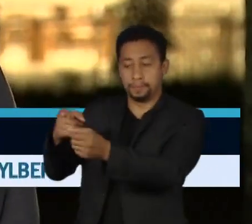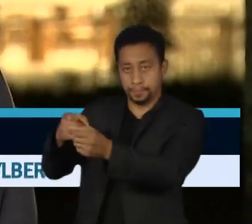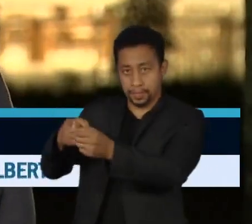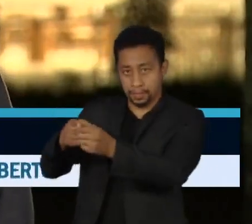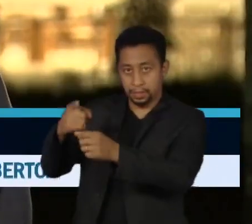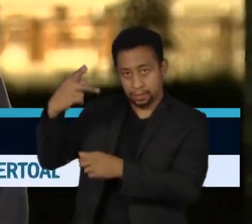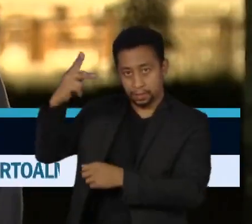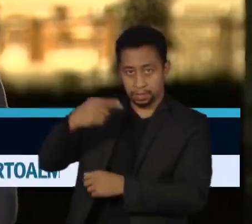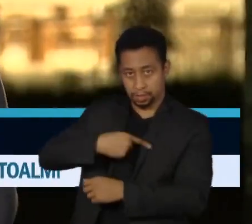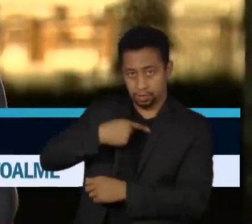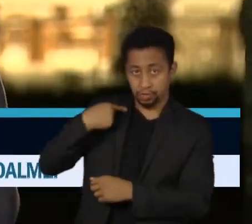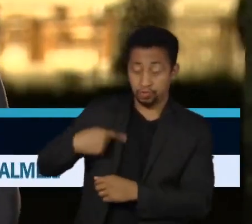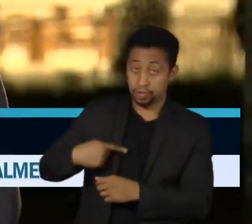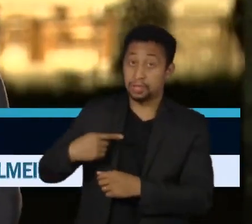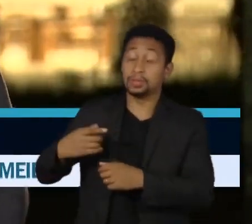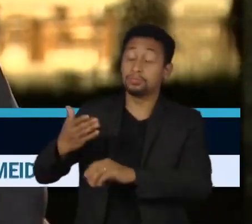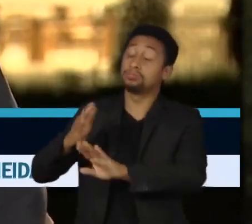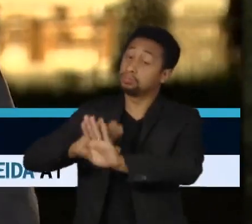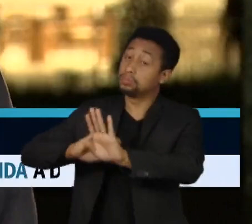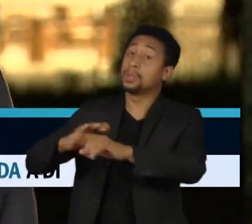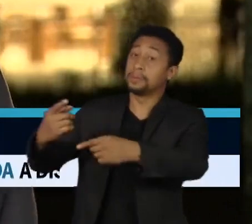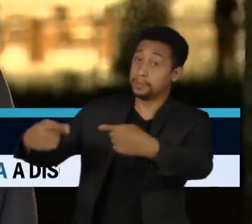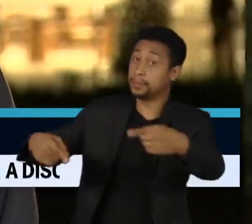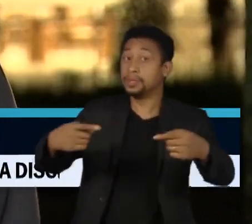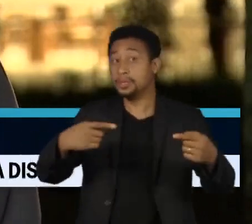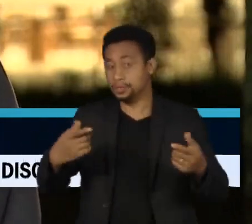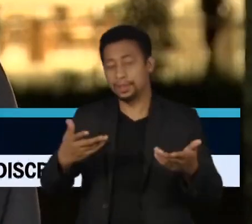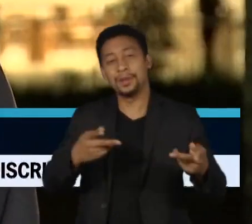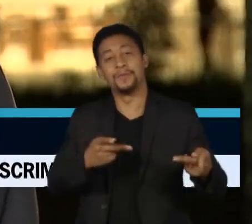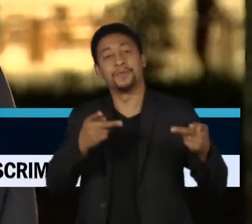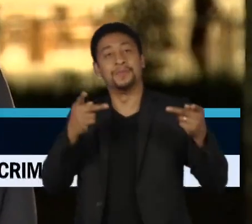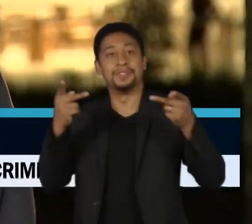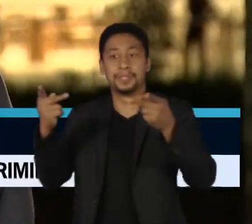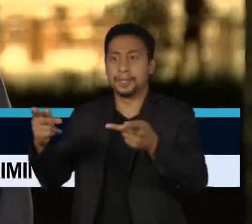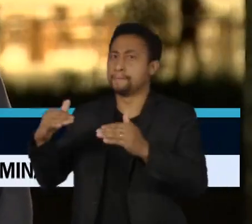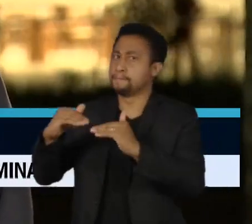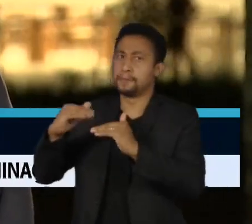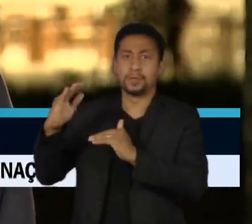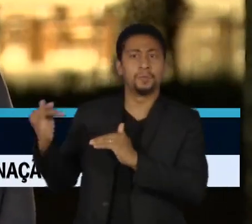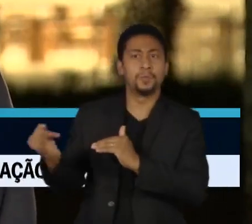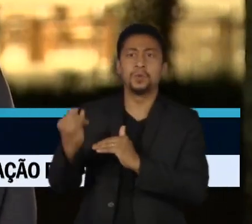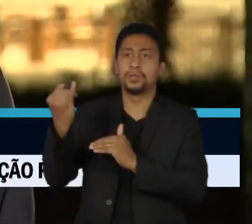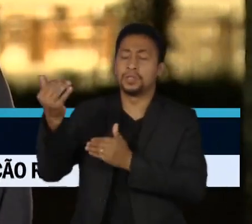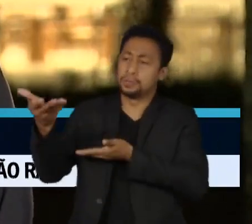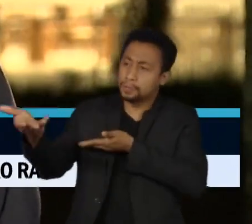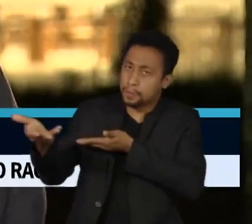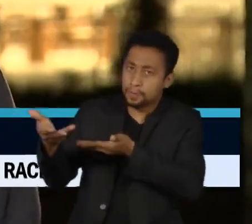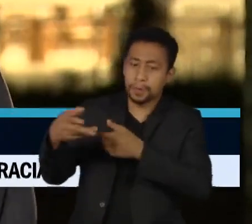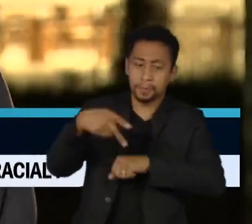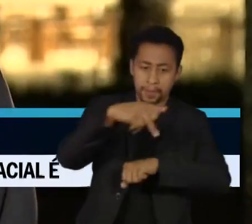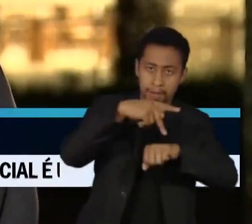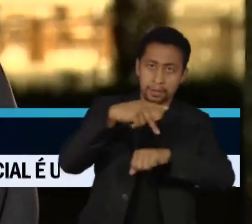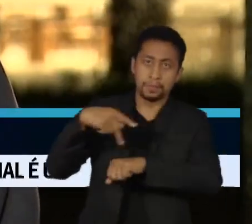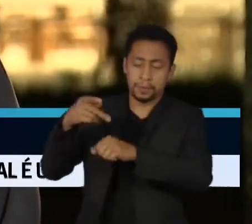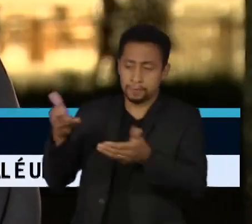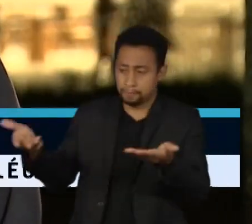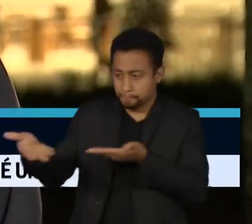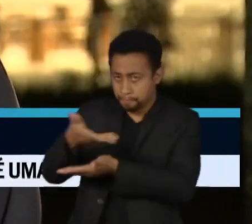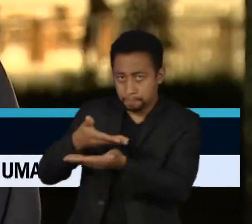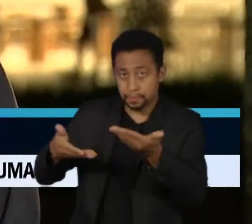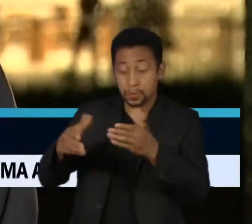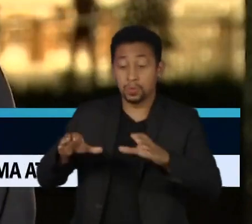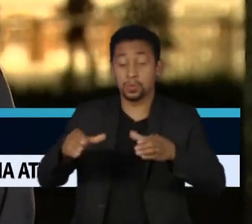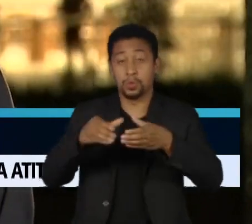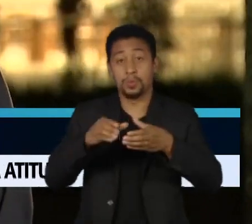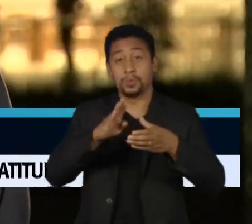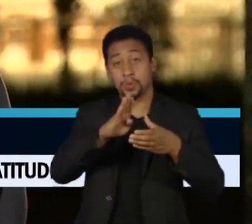presidente brasileiro fará uma visita de Estado, considerada a mais importante na diplomacia. Parceiros no BRICS, Brasil e China